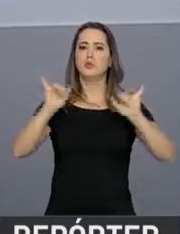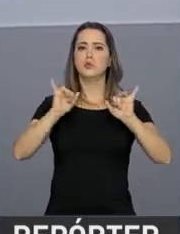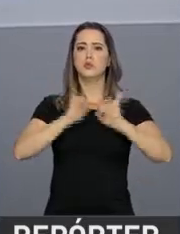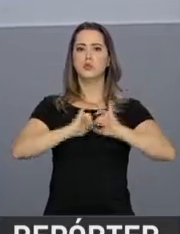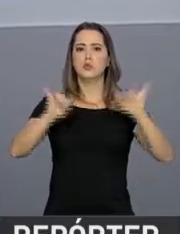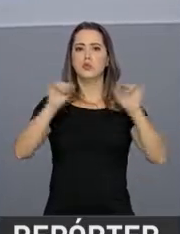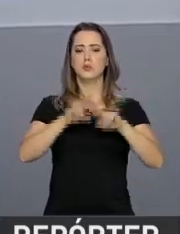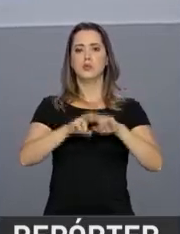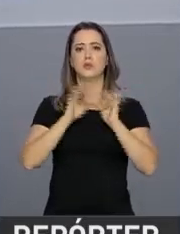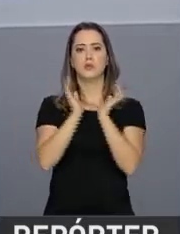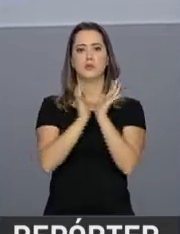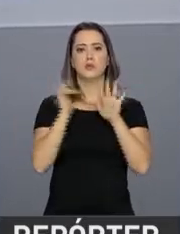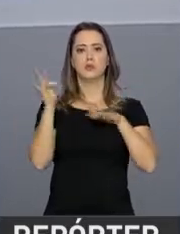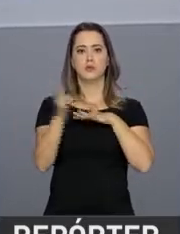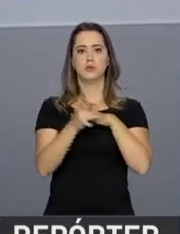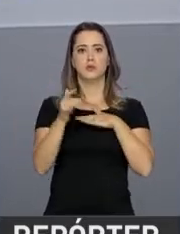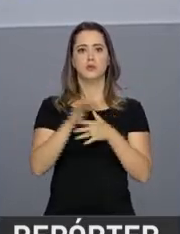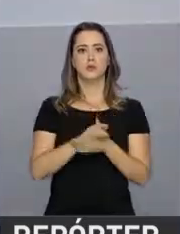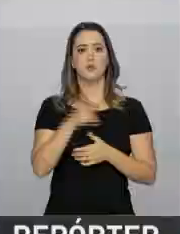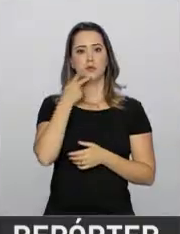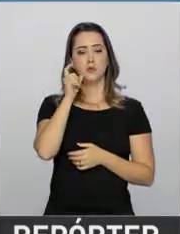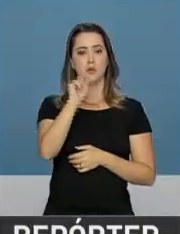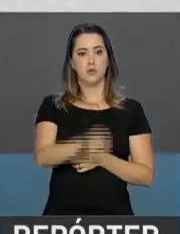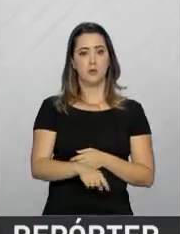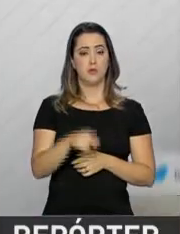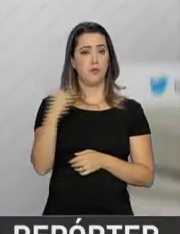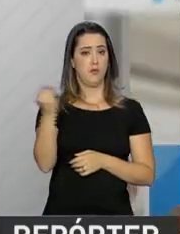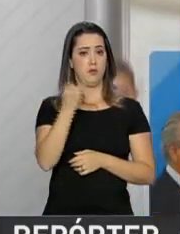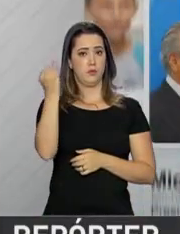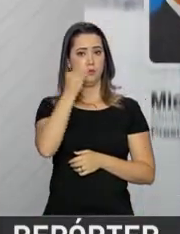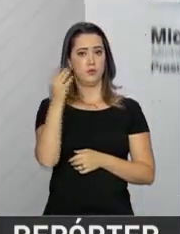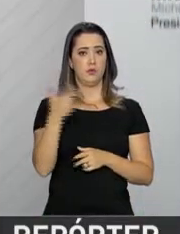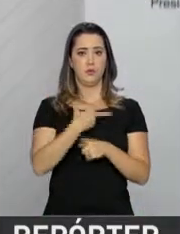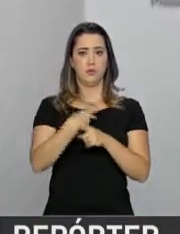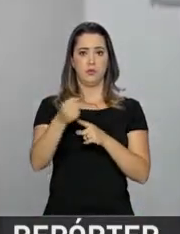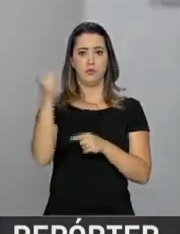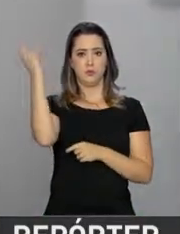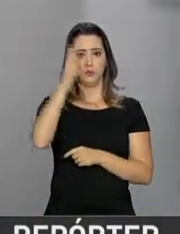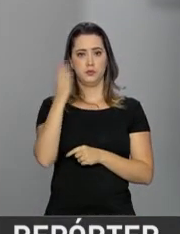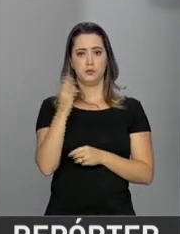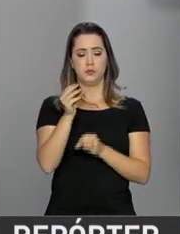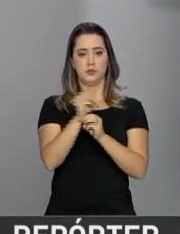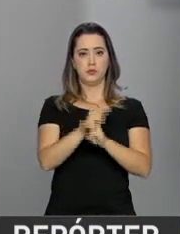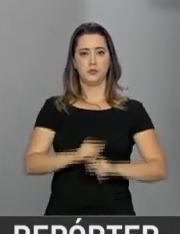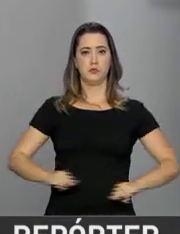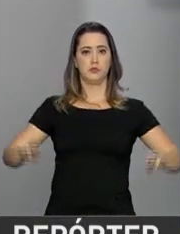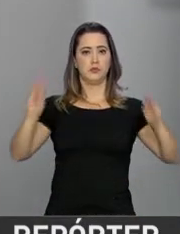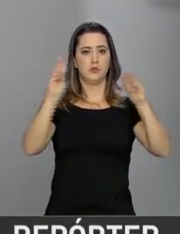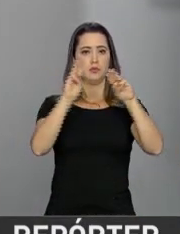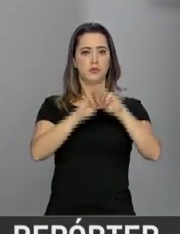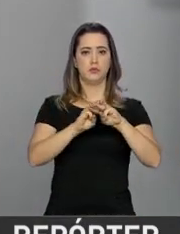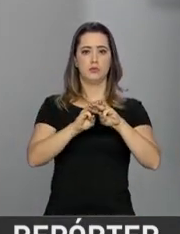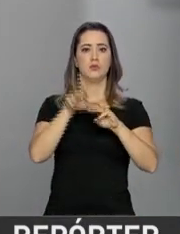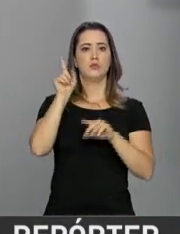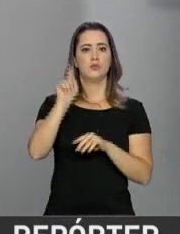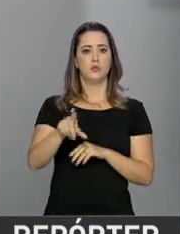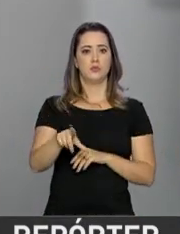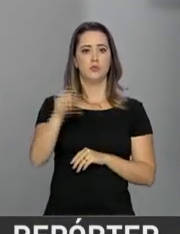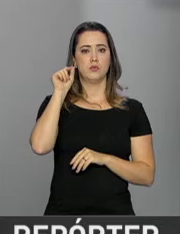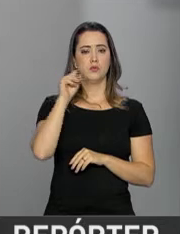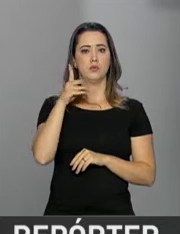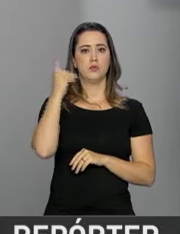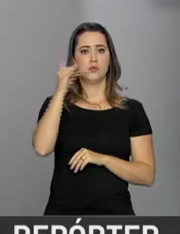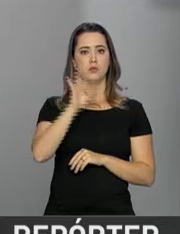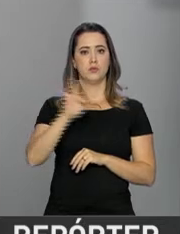notícia pelas redes sociais o presidente destacou mais uma vitória do brasil na organização das nações unidas com a